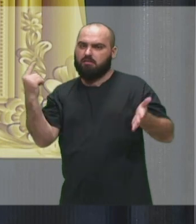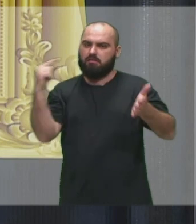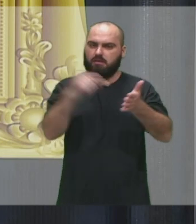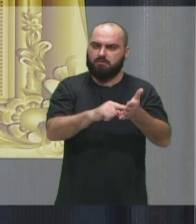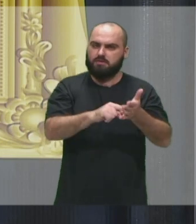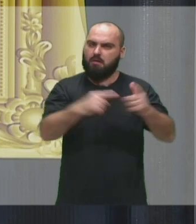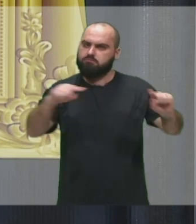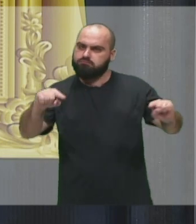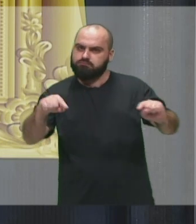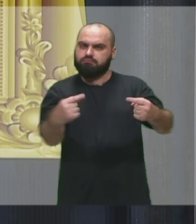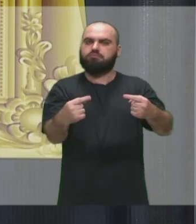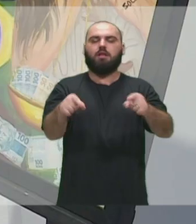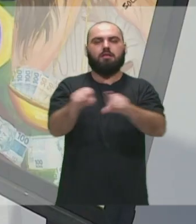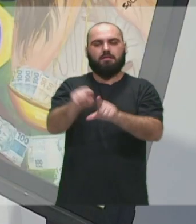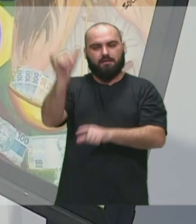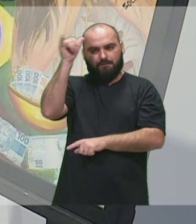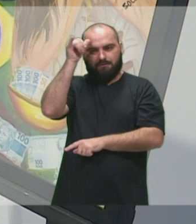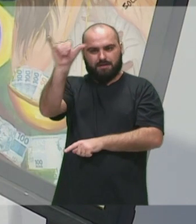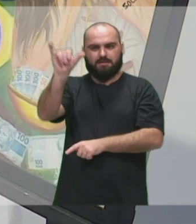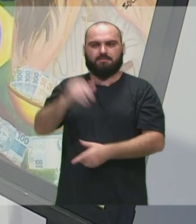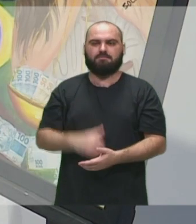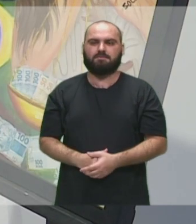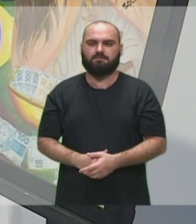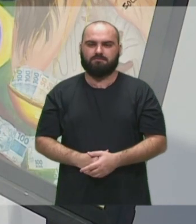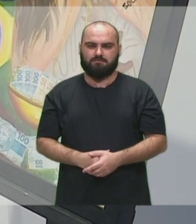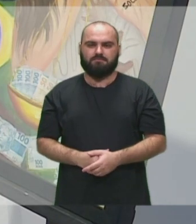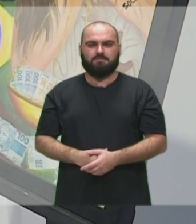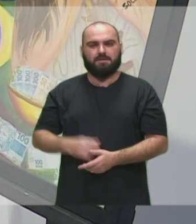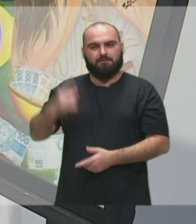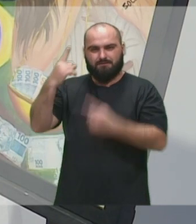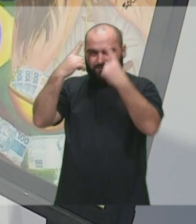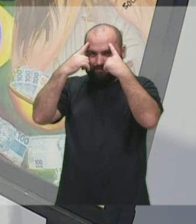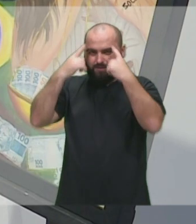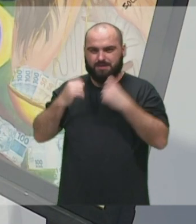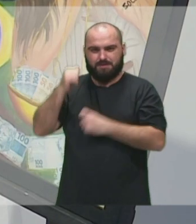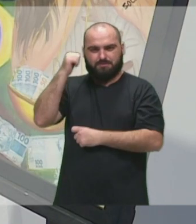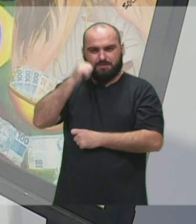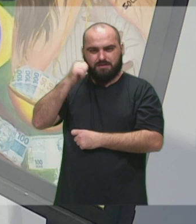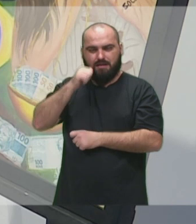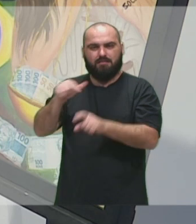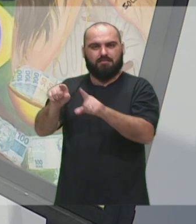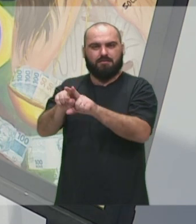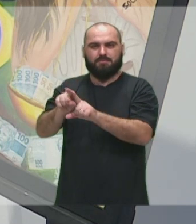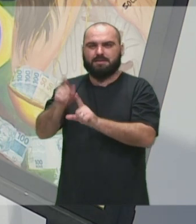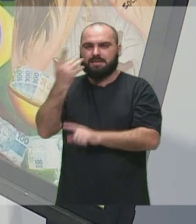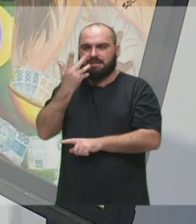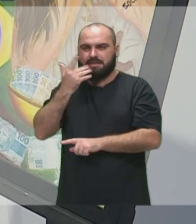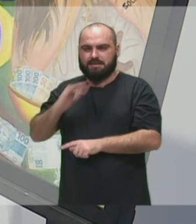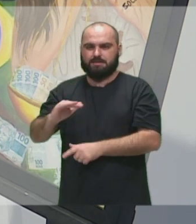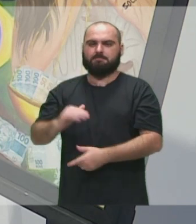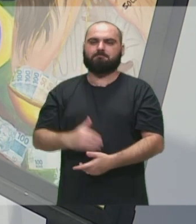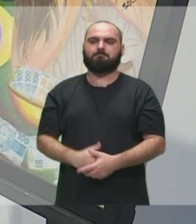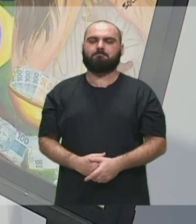Previne, né? É a violência contra a mulher e contra a criança.